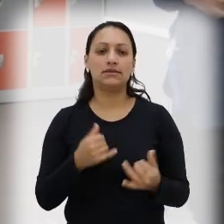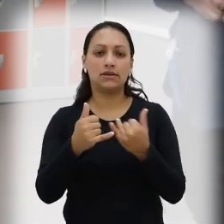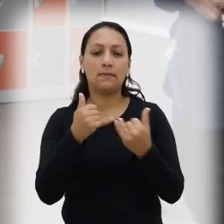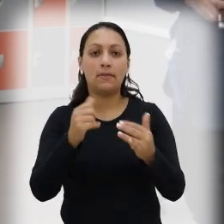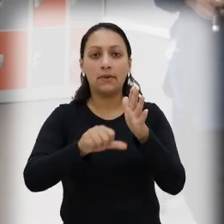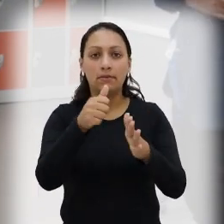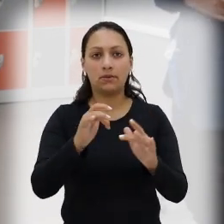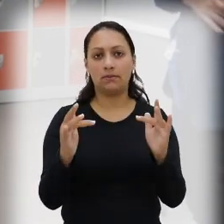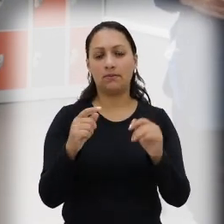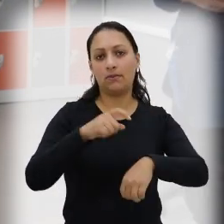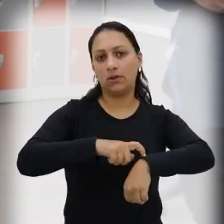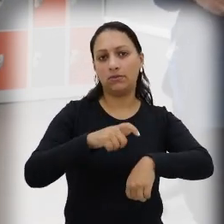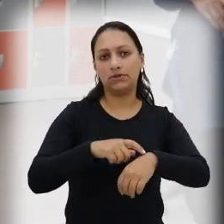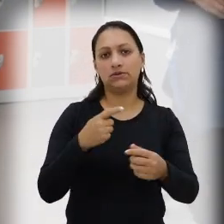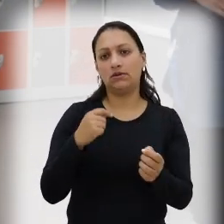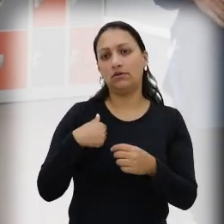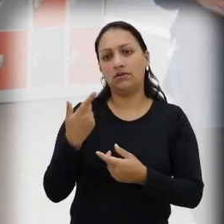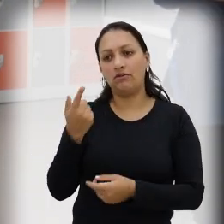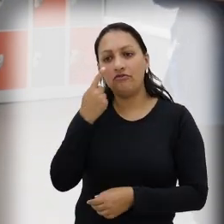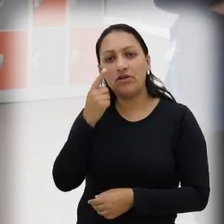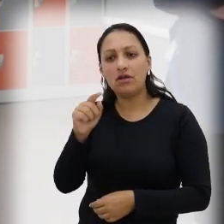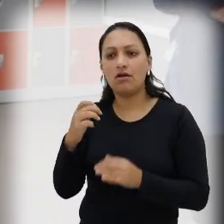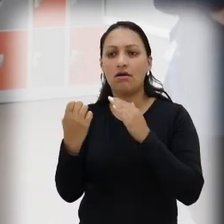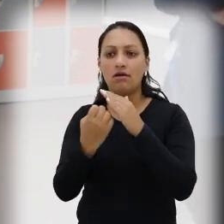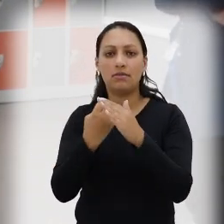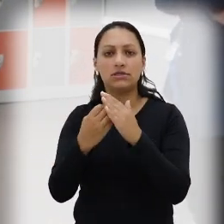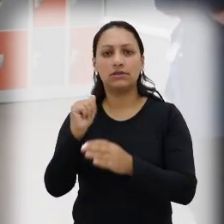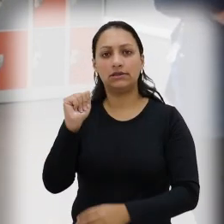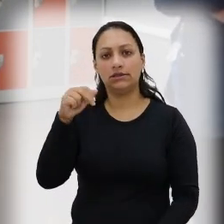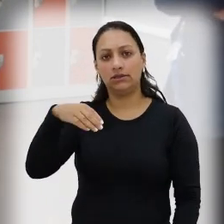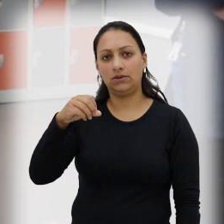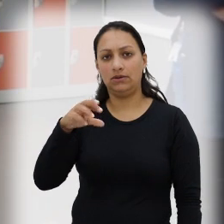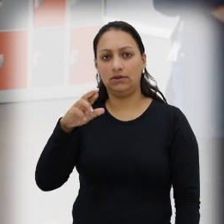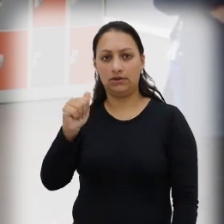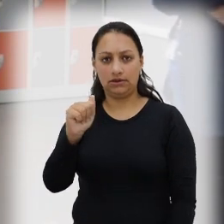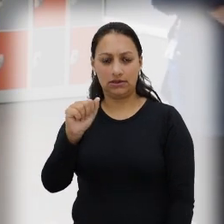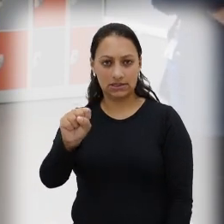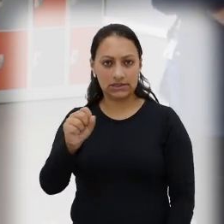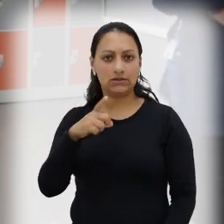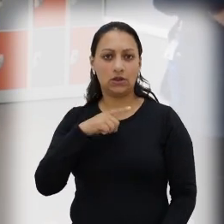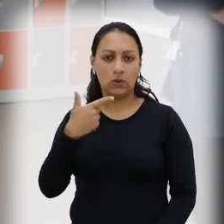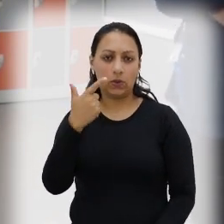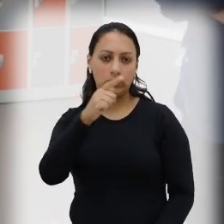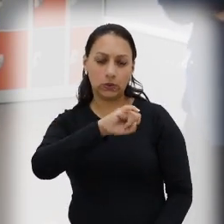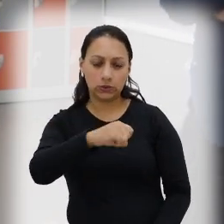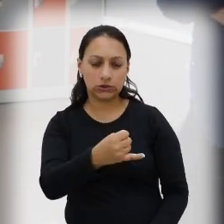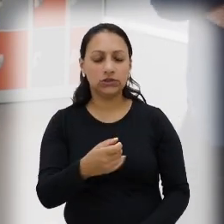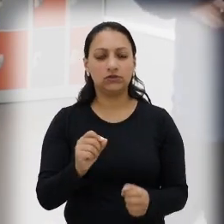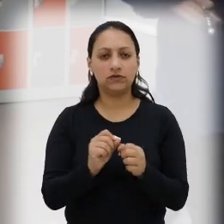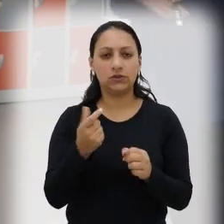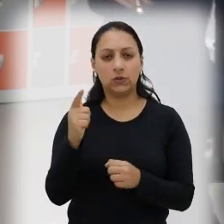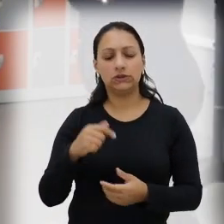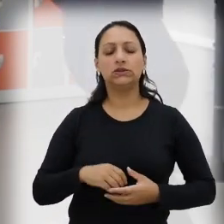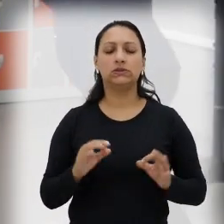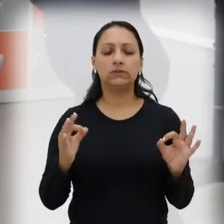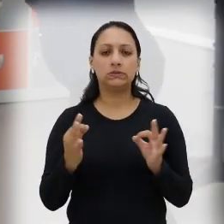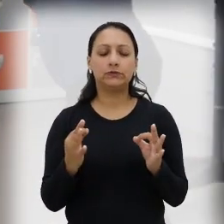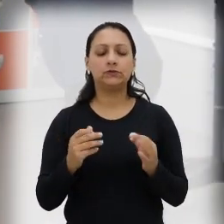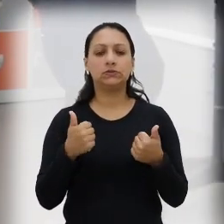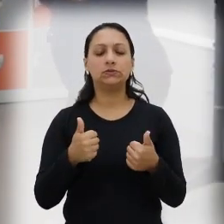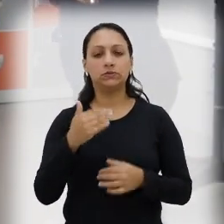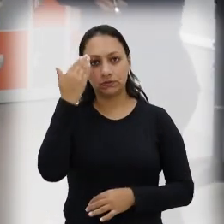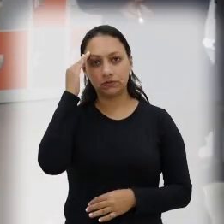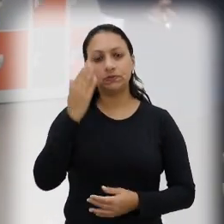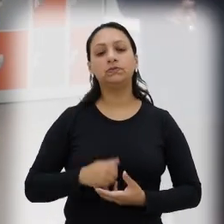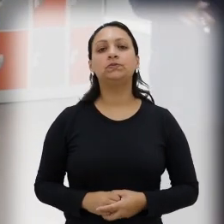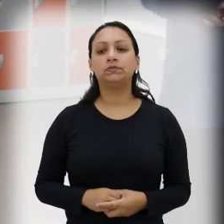primeiro momento eu fiz com X âncoras, no segundo eu tenho a oportunidade de fazer com outros. Isso? Sim. Perfeito. Isso mesmo.